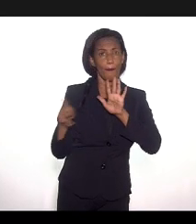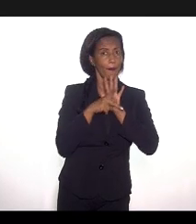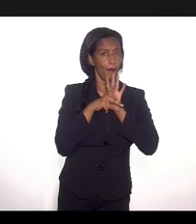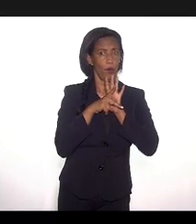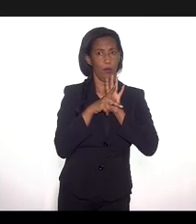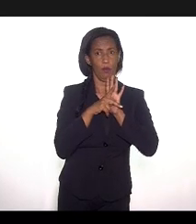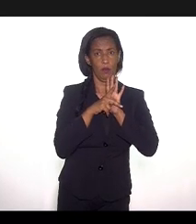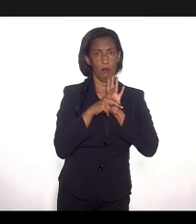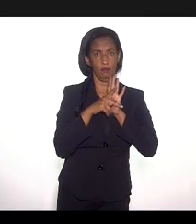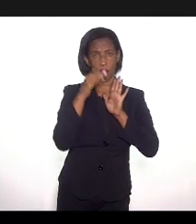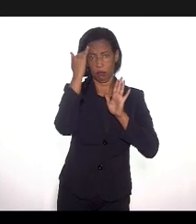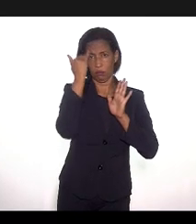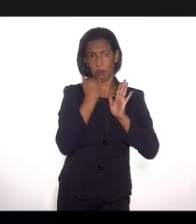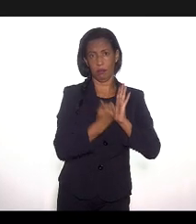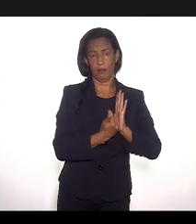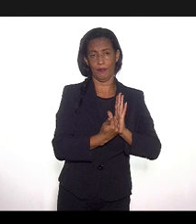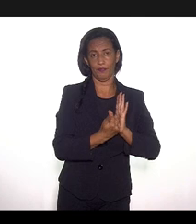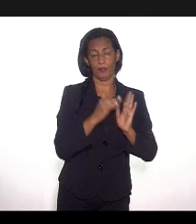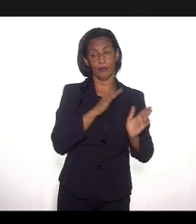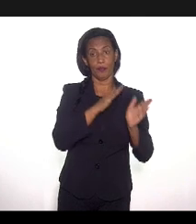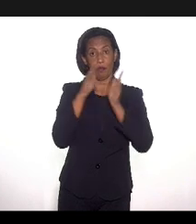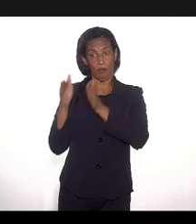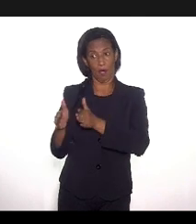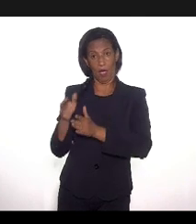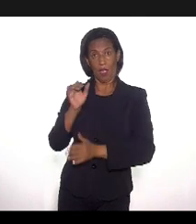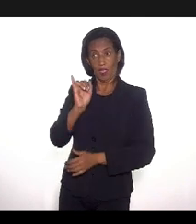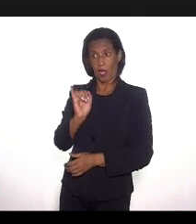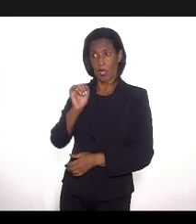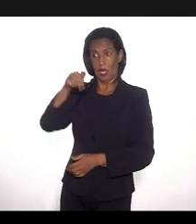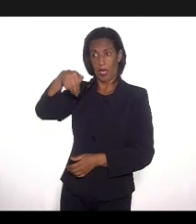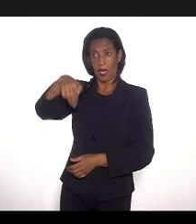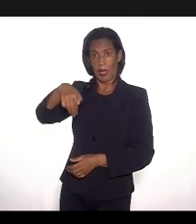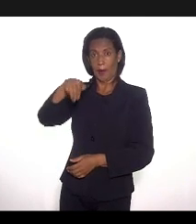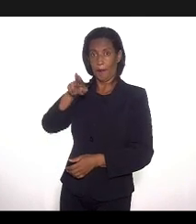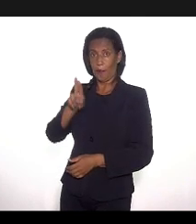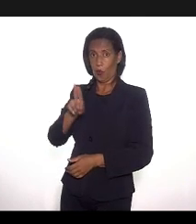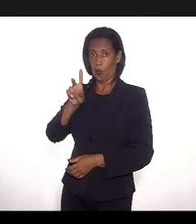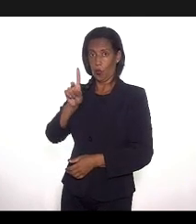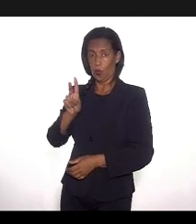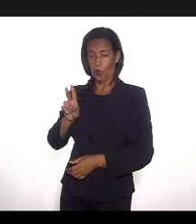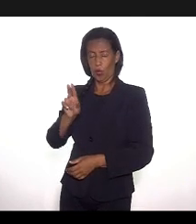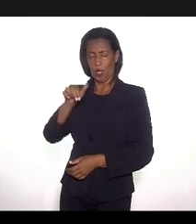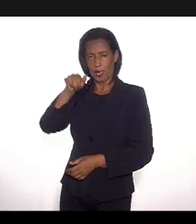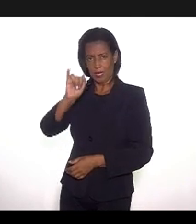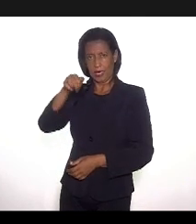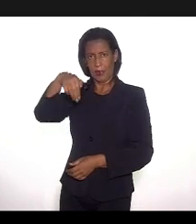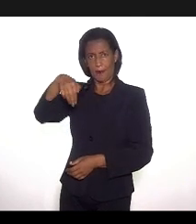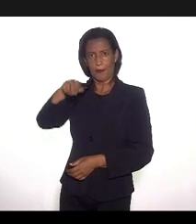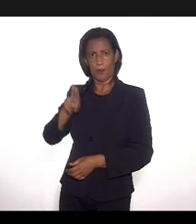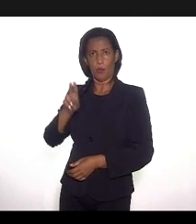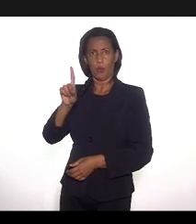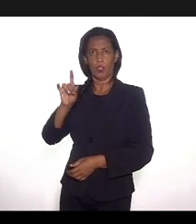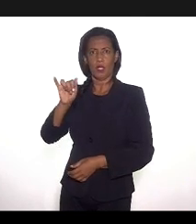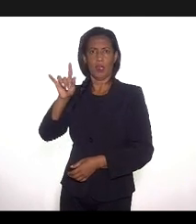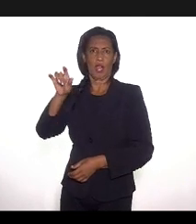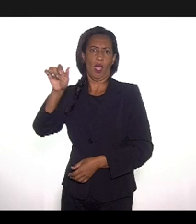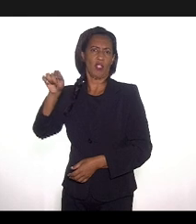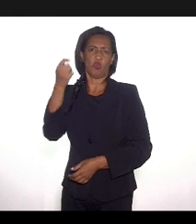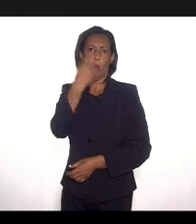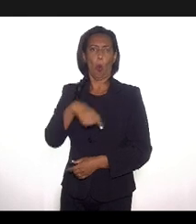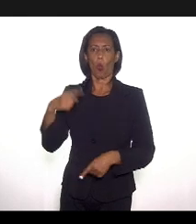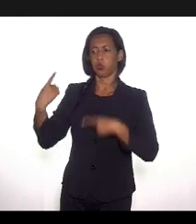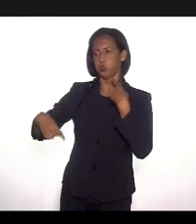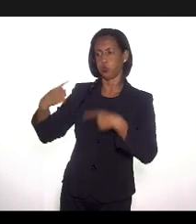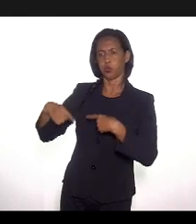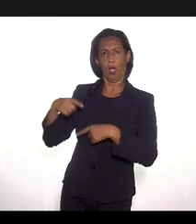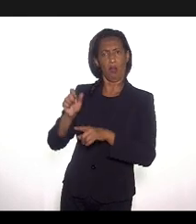específica. A imunidade, se está escrita na Constituição, você não tem que discutir,